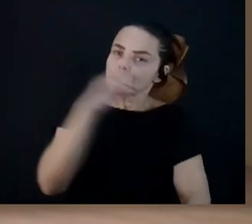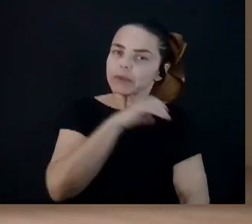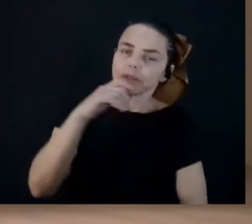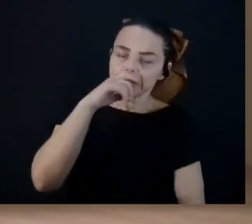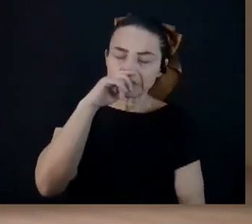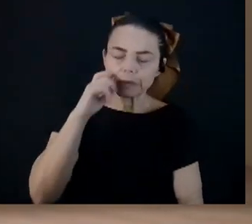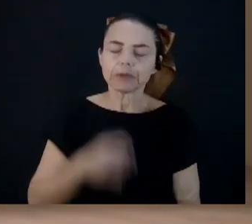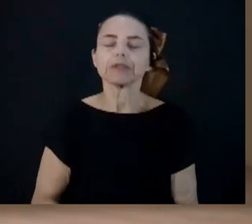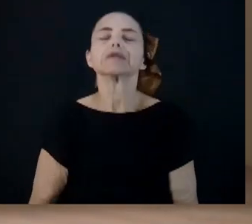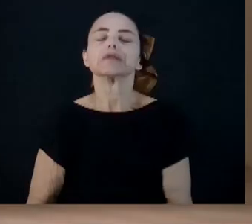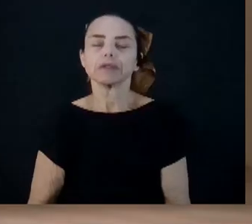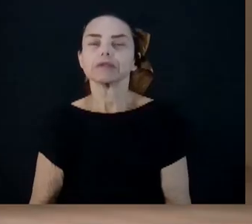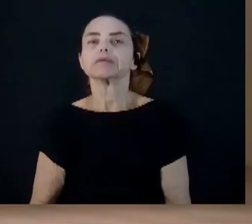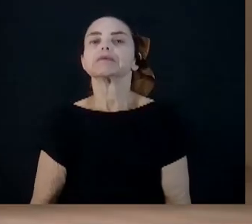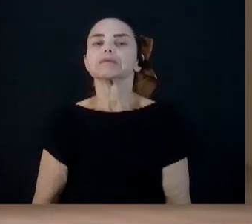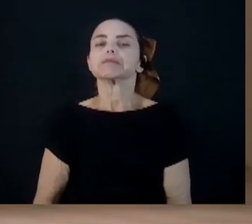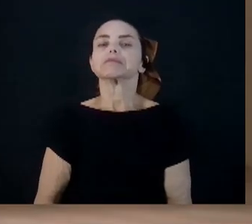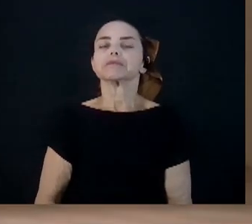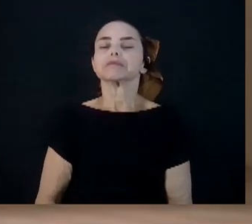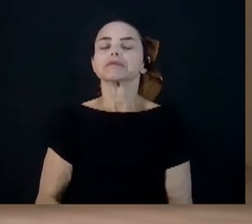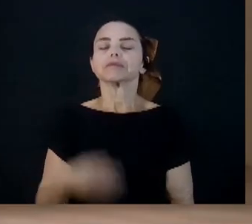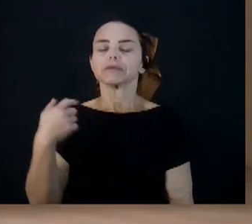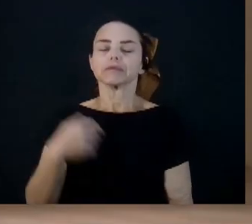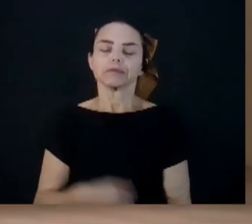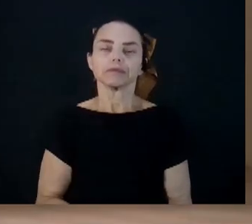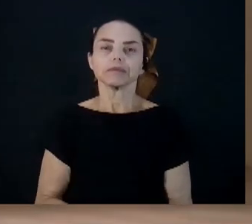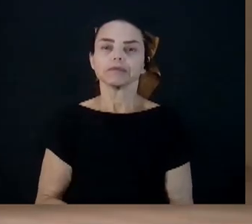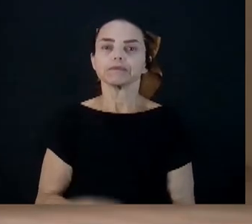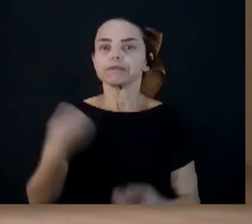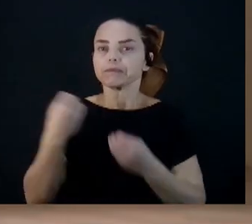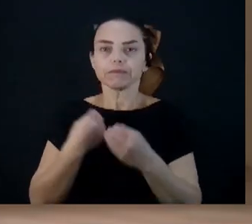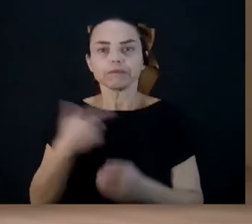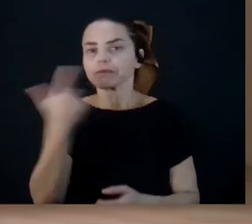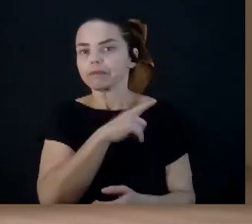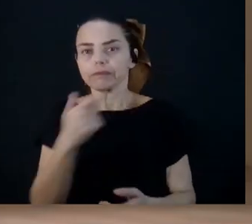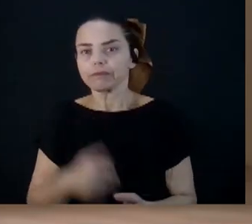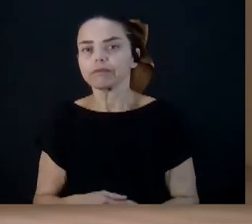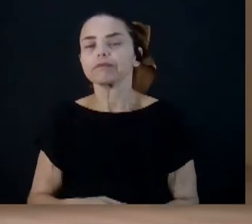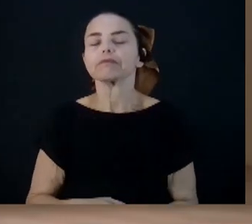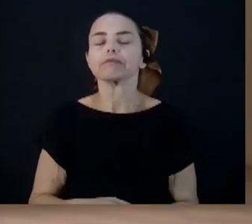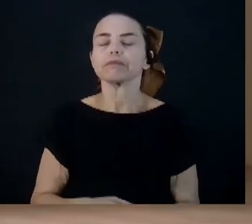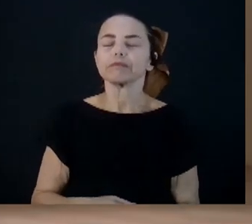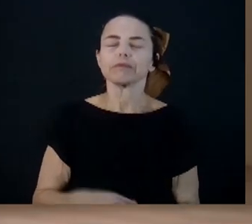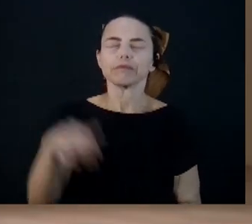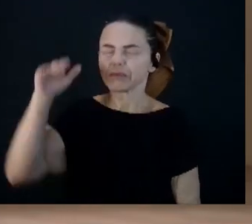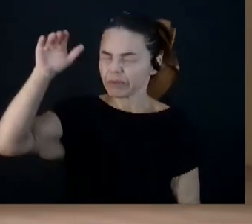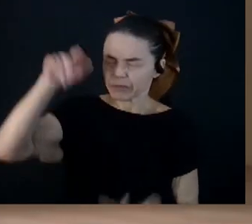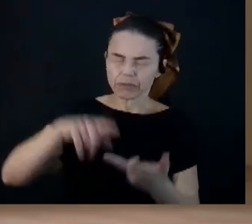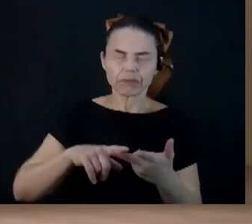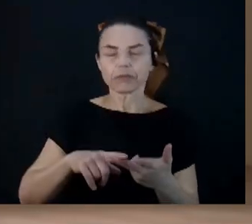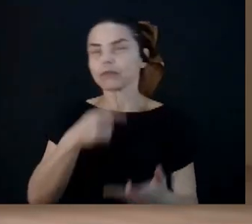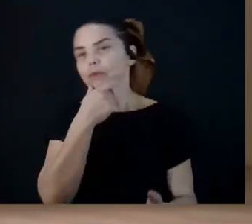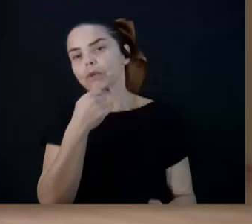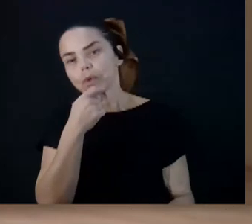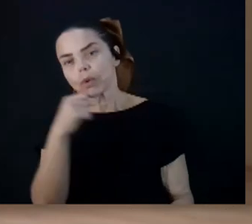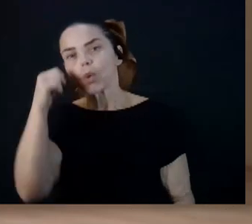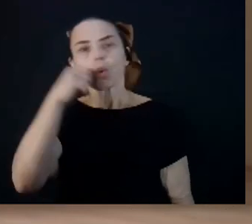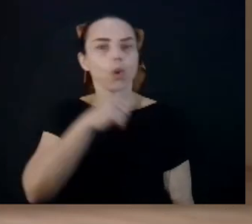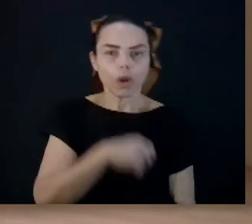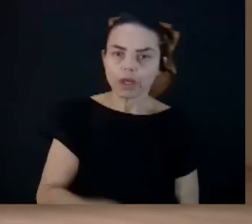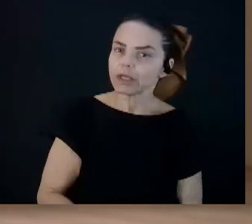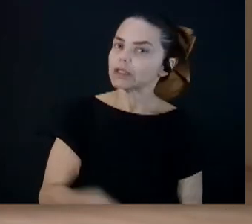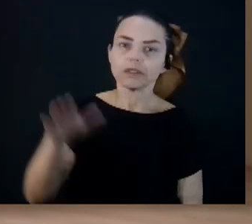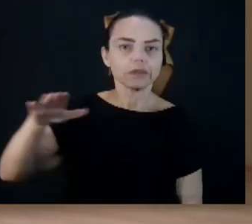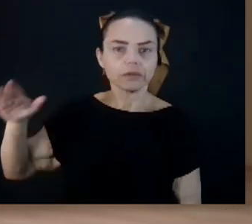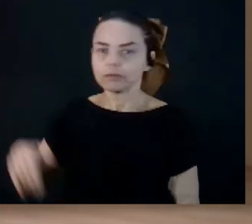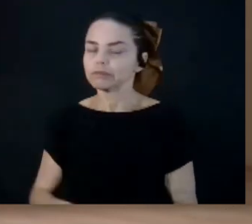render. Então, e eles não tinham, ou era adulto, ou era homem, ou era mulher, ou era criança, não